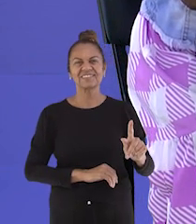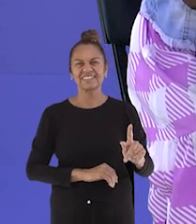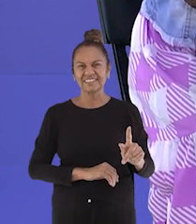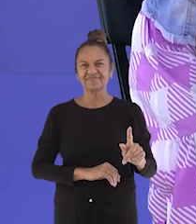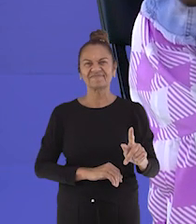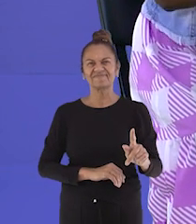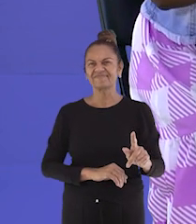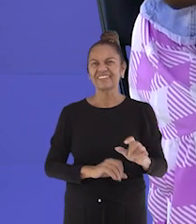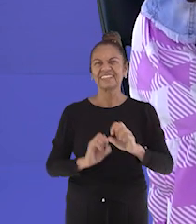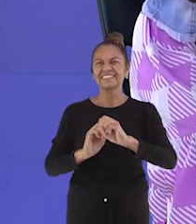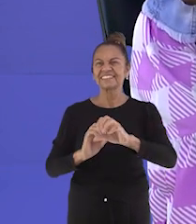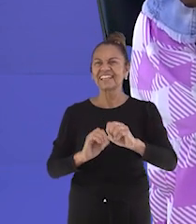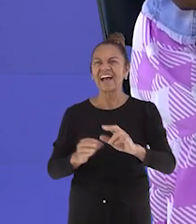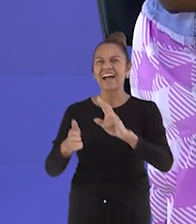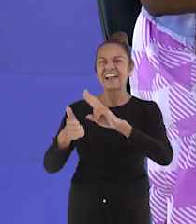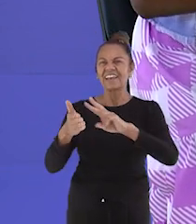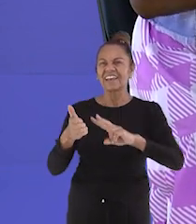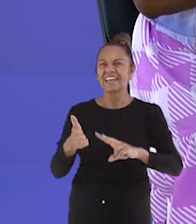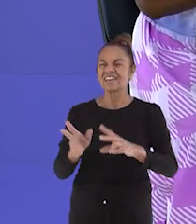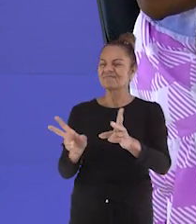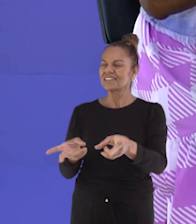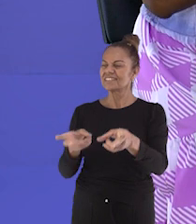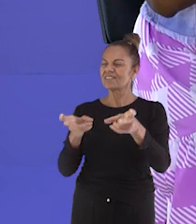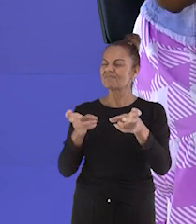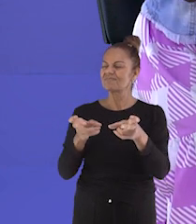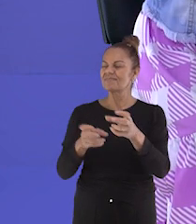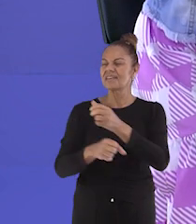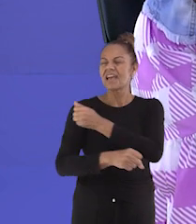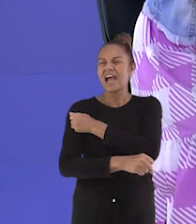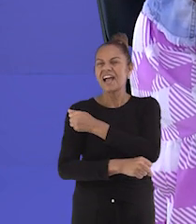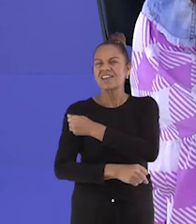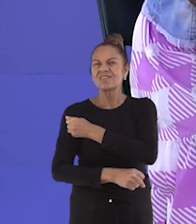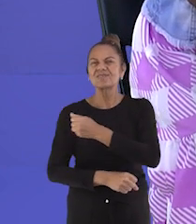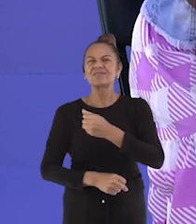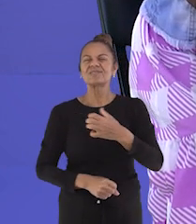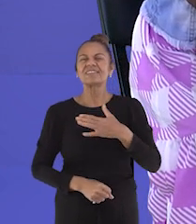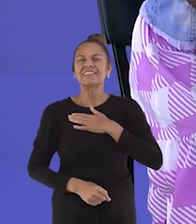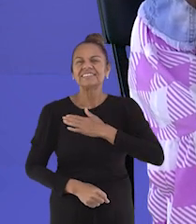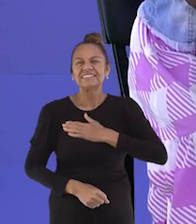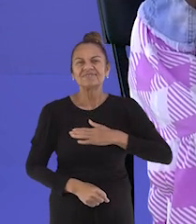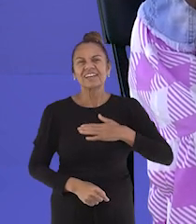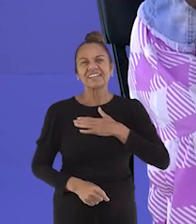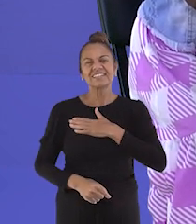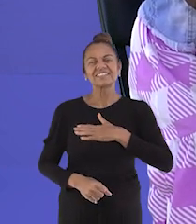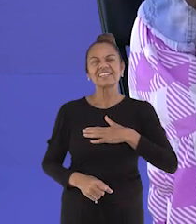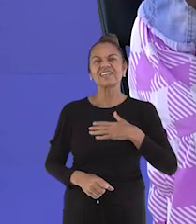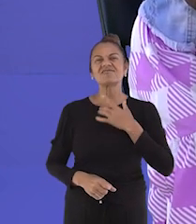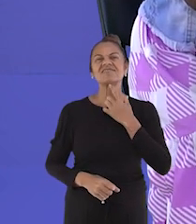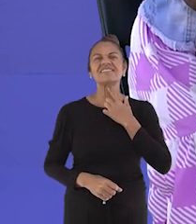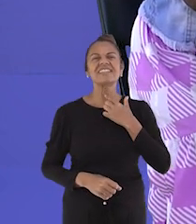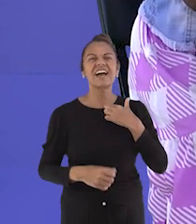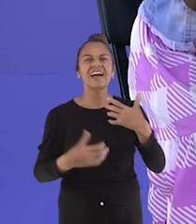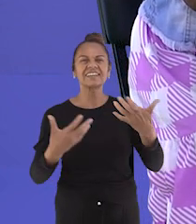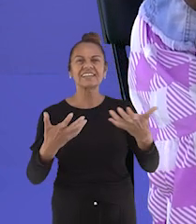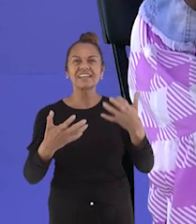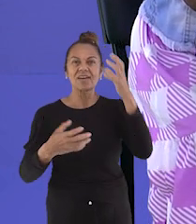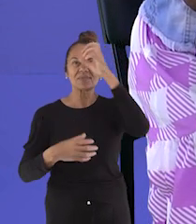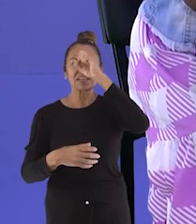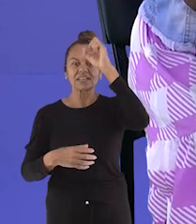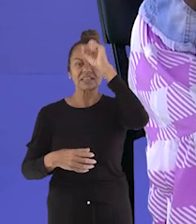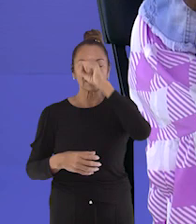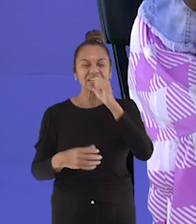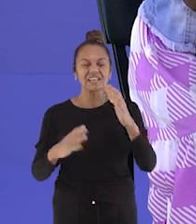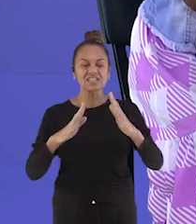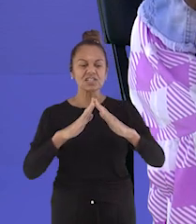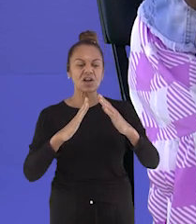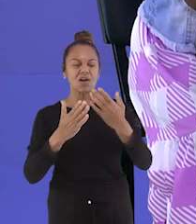aqueles alunos, aquelas pessoas sentindo o prazer de estar ali na escola. Eu não sei,